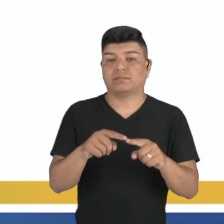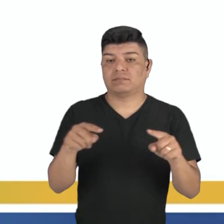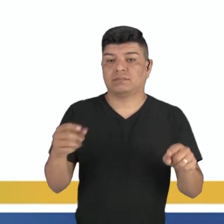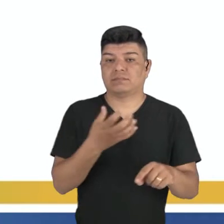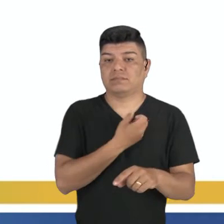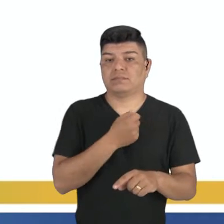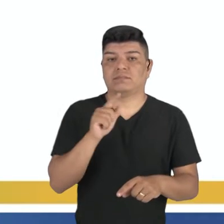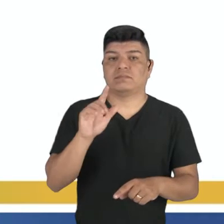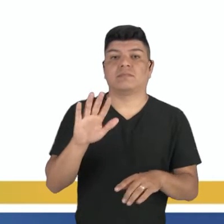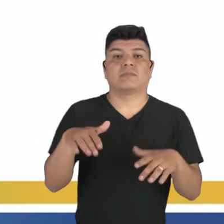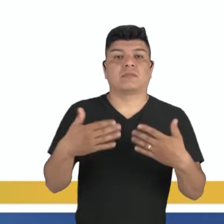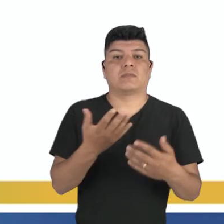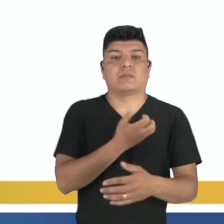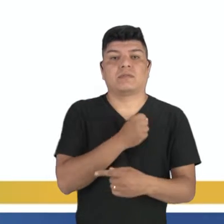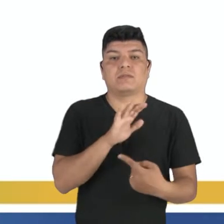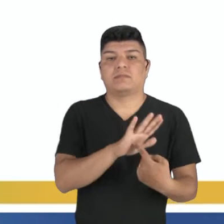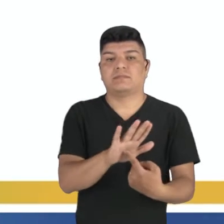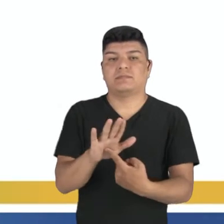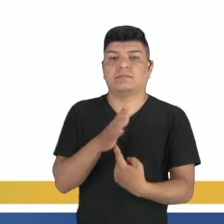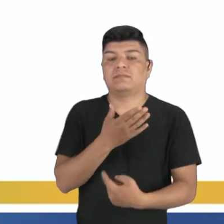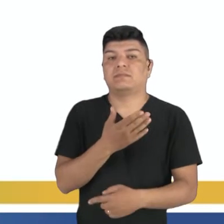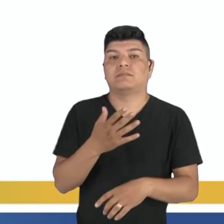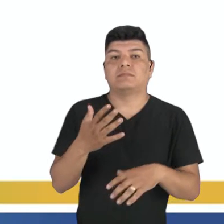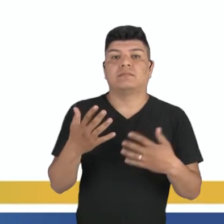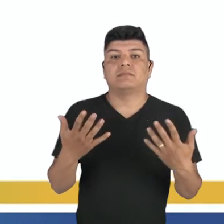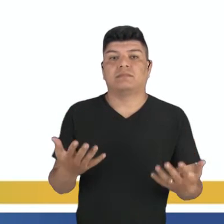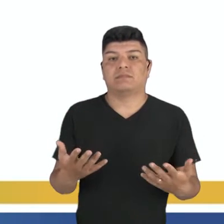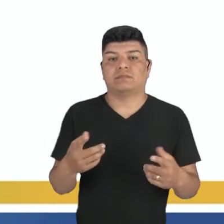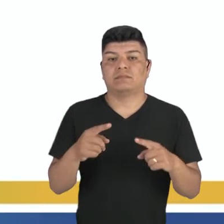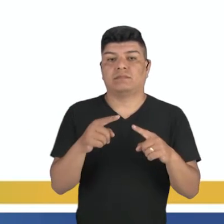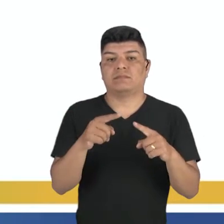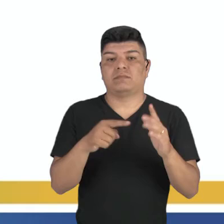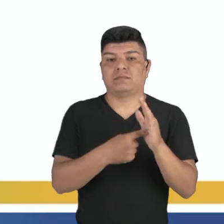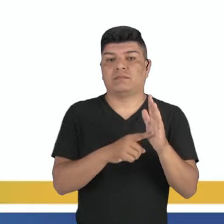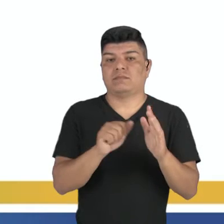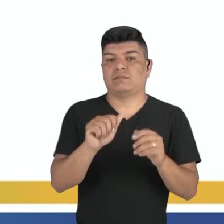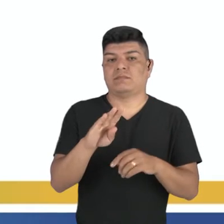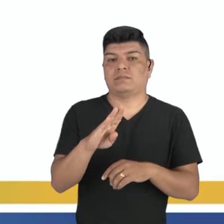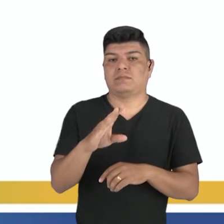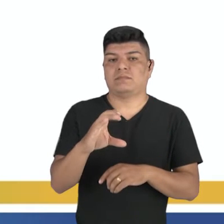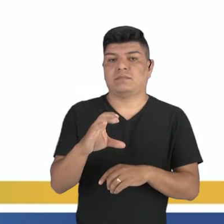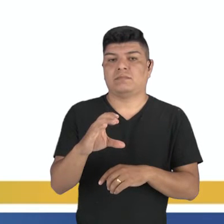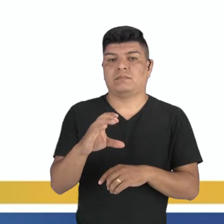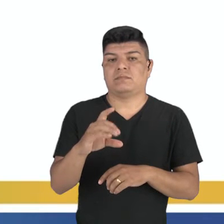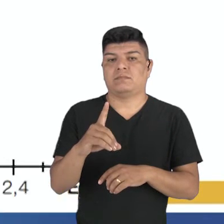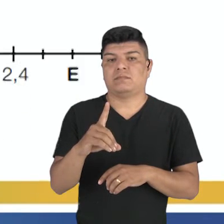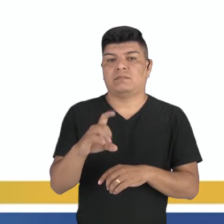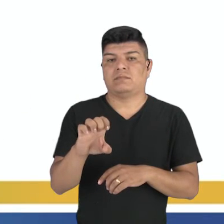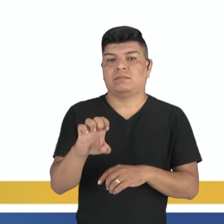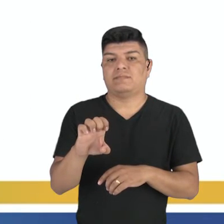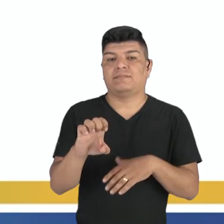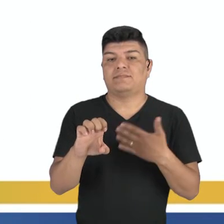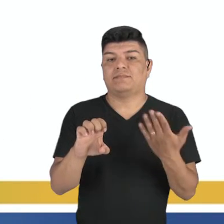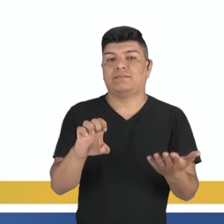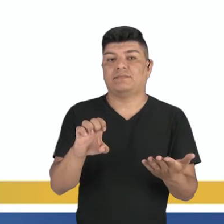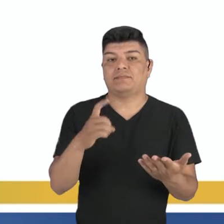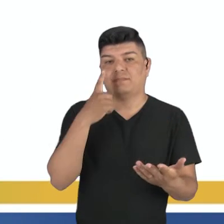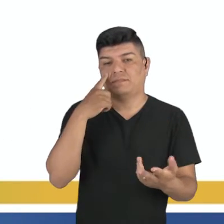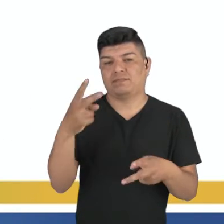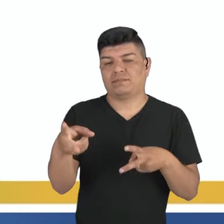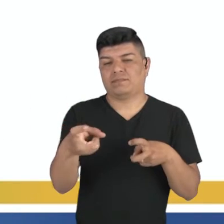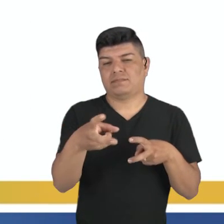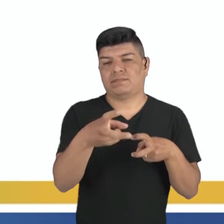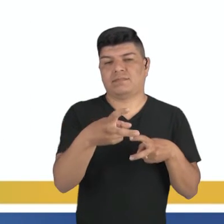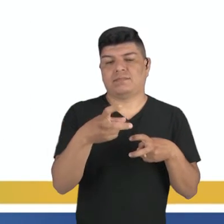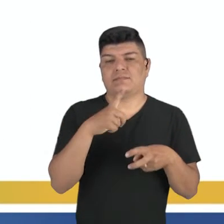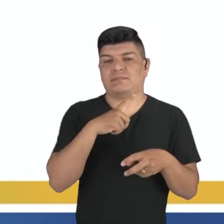numérica a seguir, que números são representados pelos pontos A, B, C, D e E? Percebam